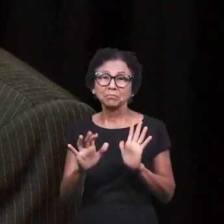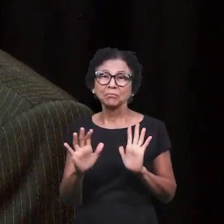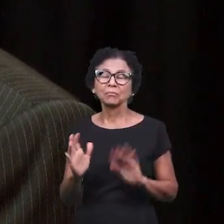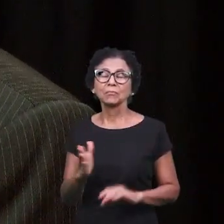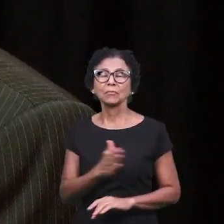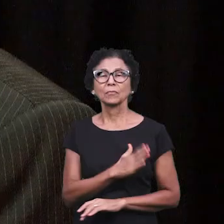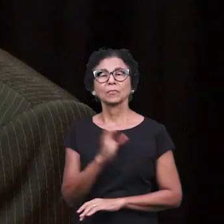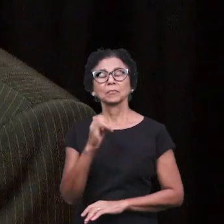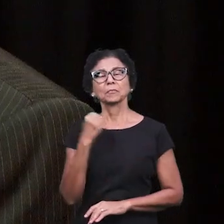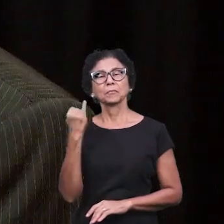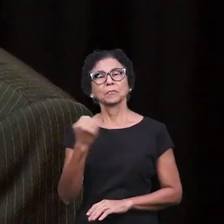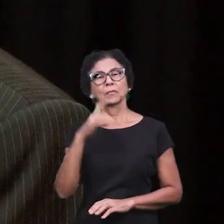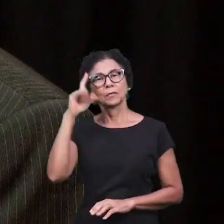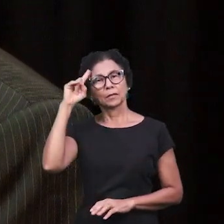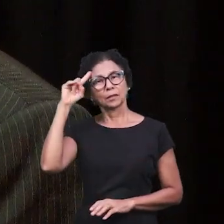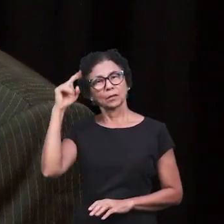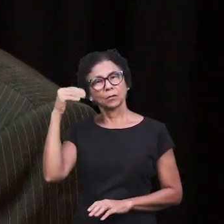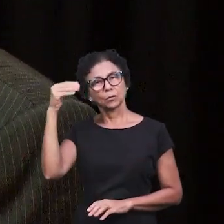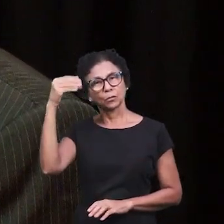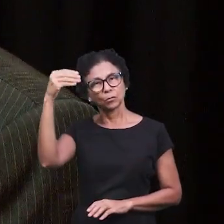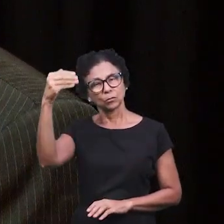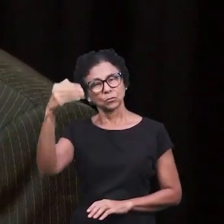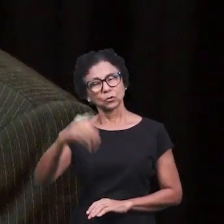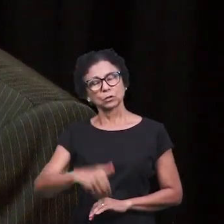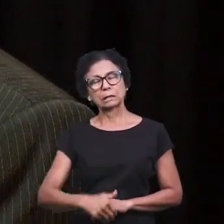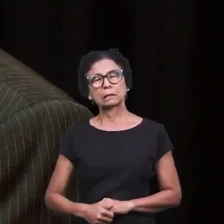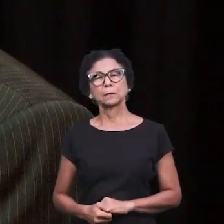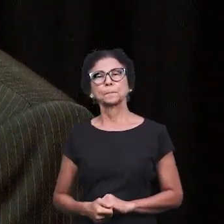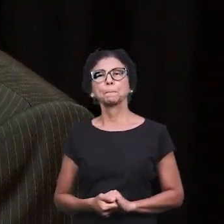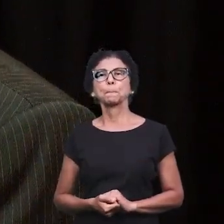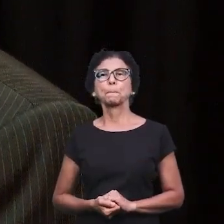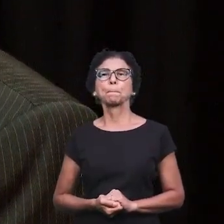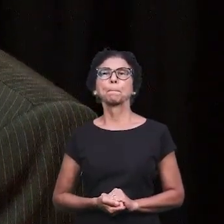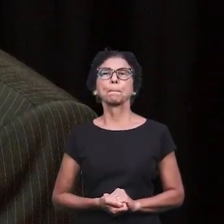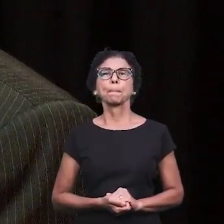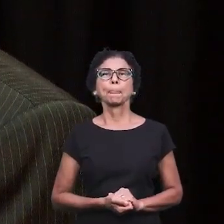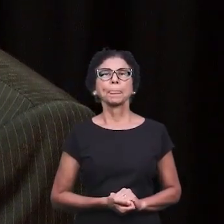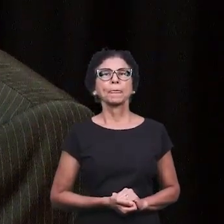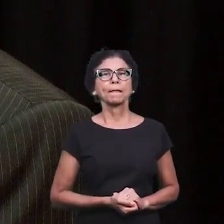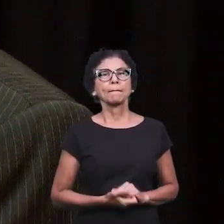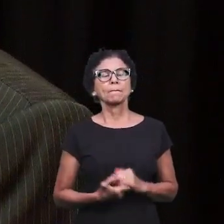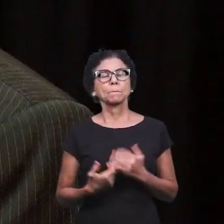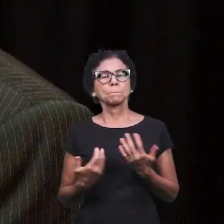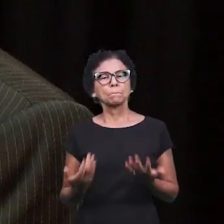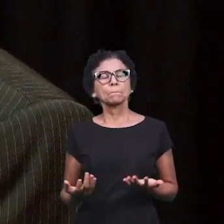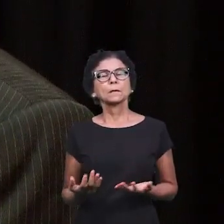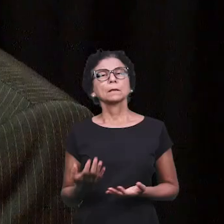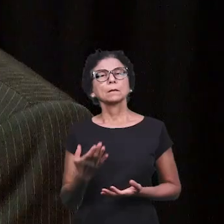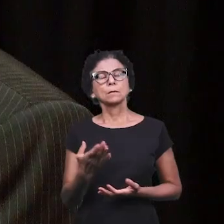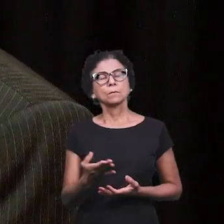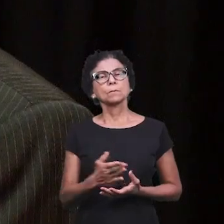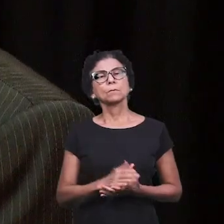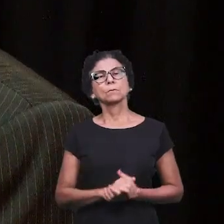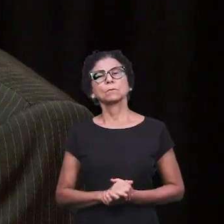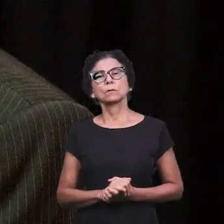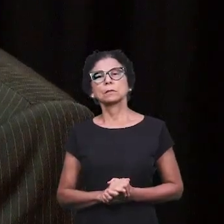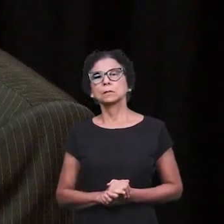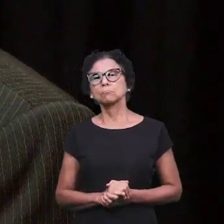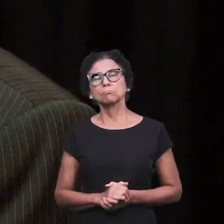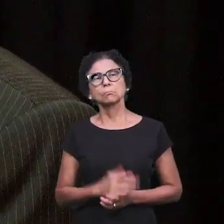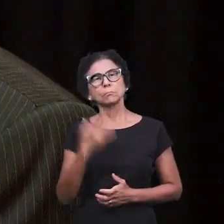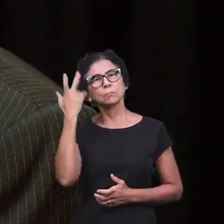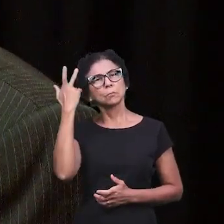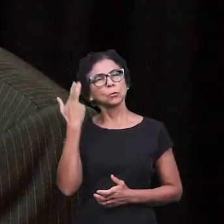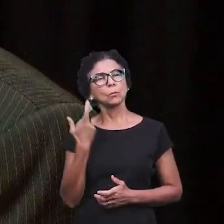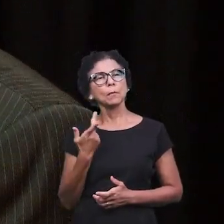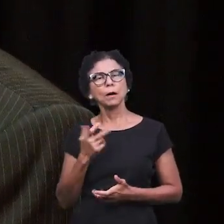é a questão da rotina, de você criar uma rotina, e aquela rotina ali, ela de fato, ela passar a fazer